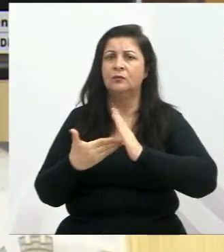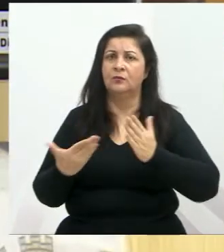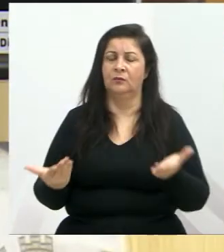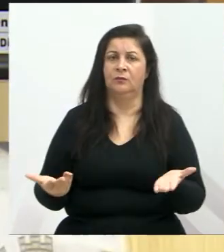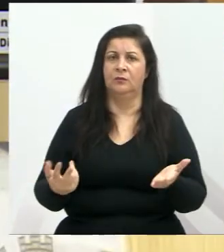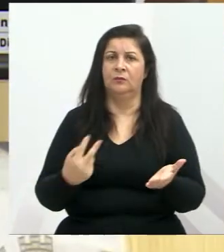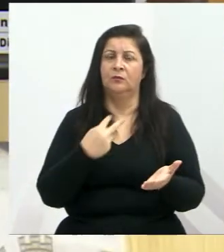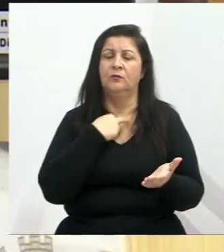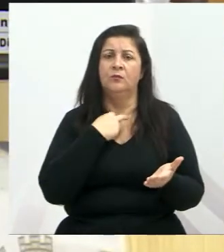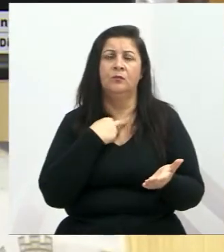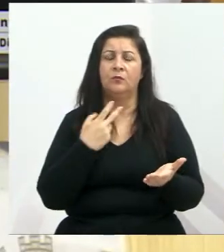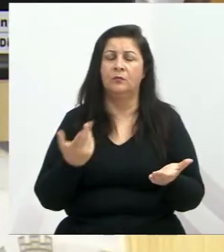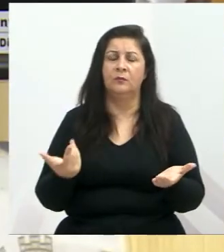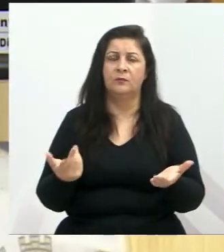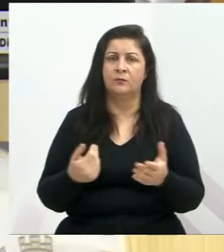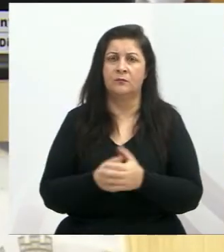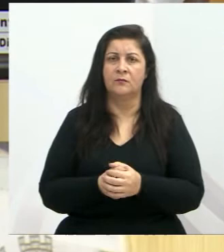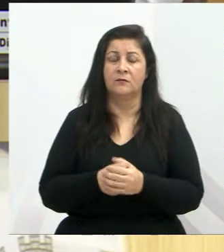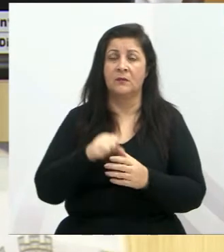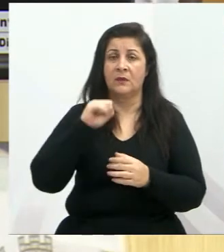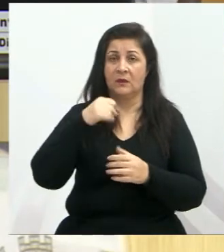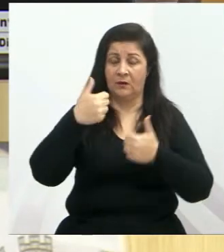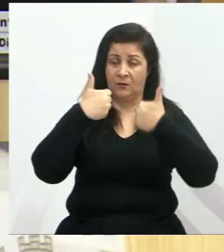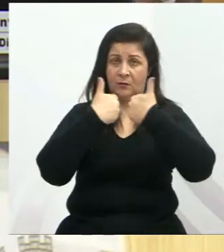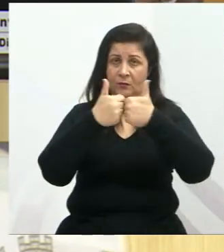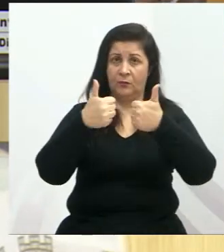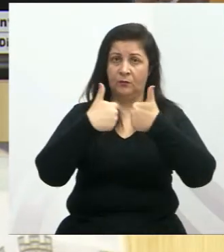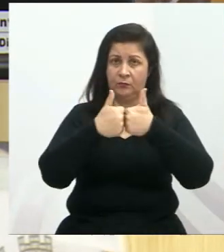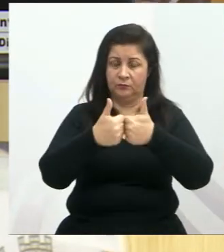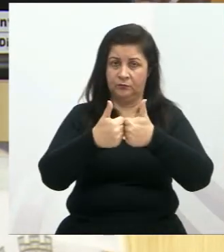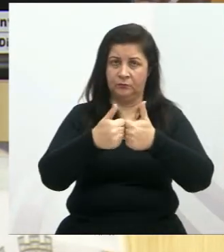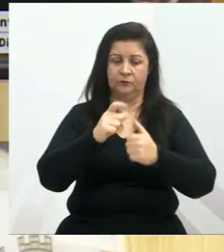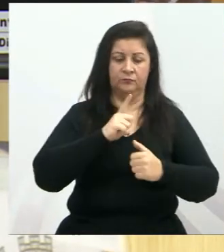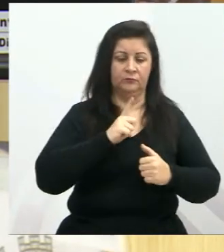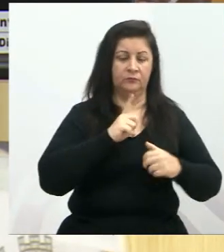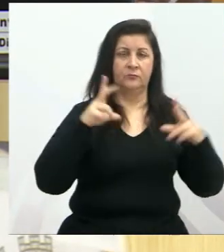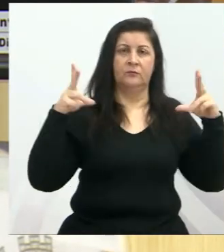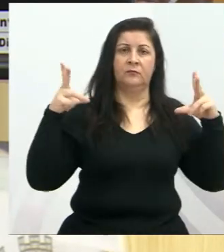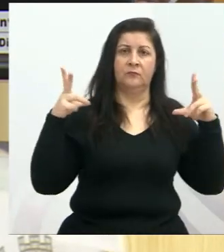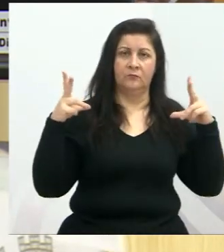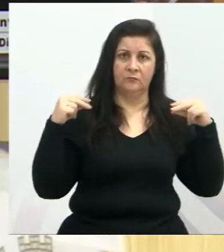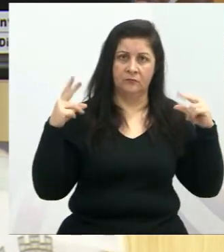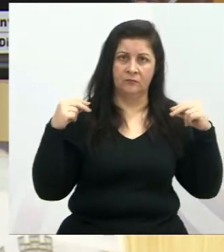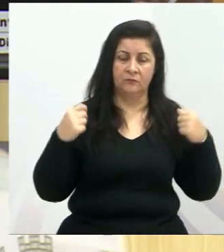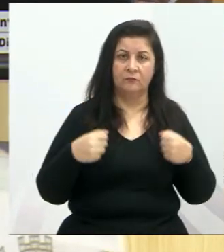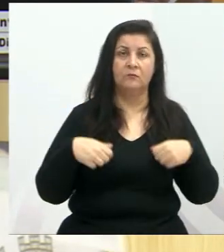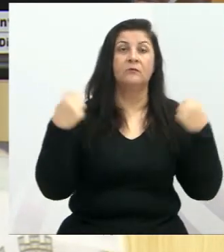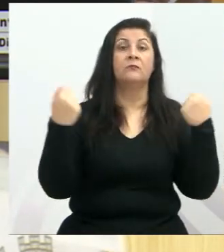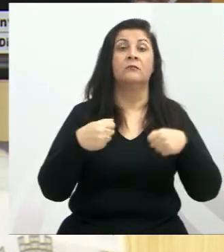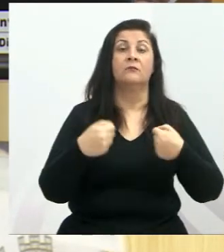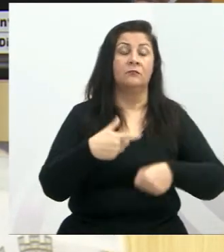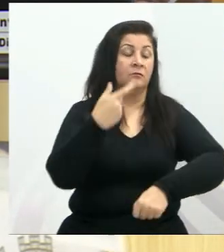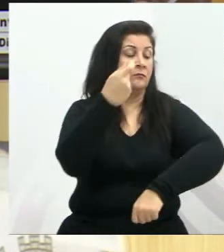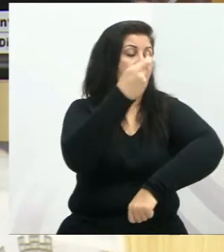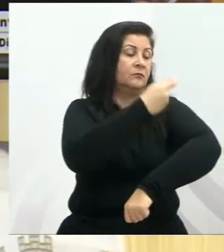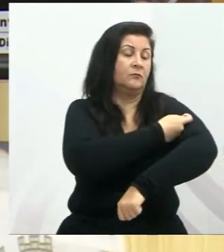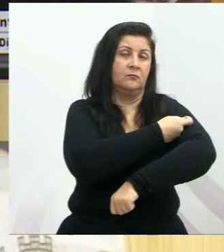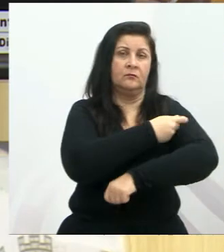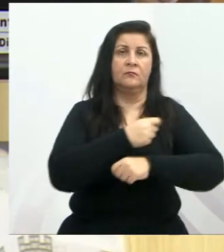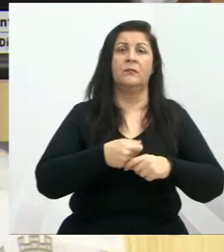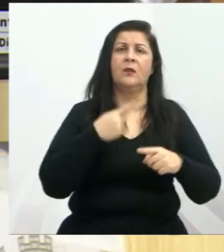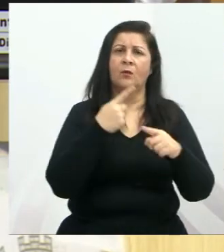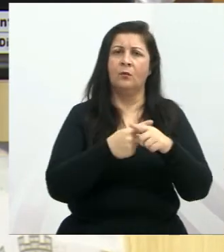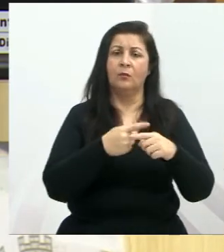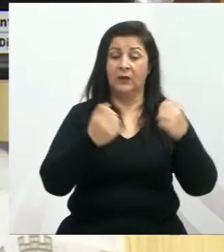tem como. O ônibus, está lá o motorista, tem que ser imunizado sim. Ele pega o